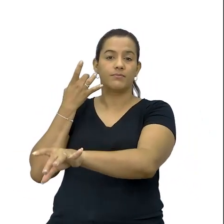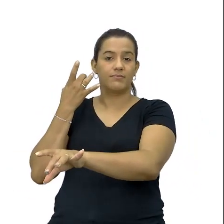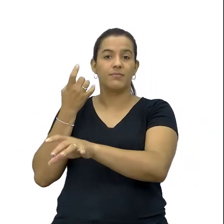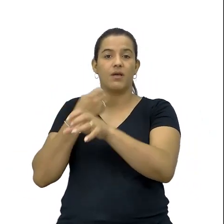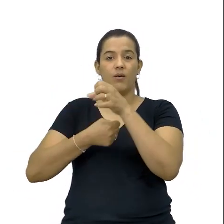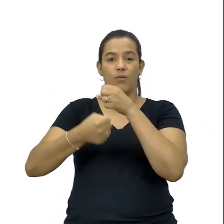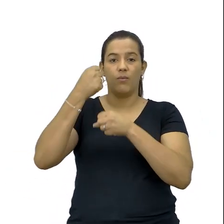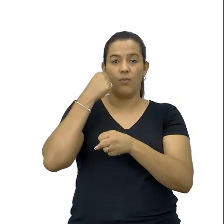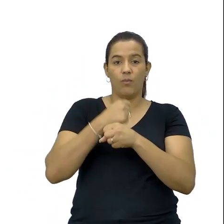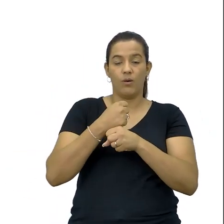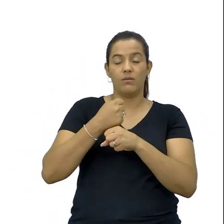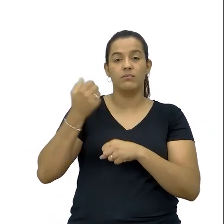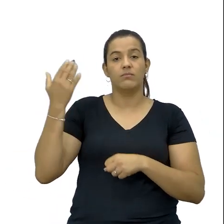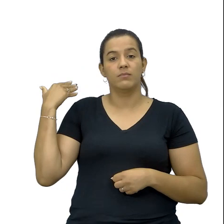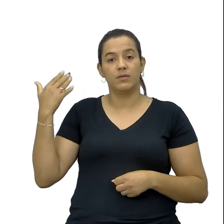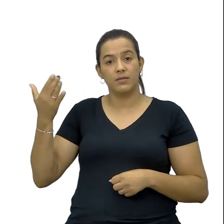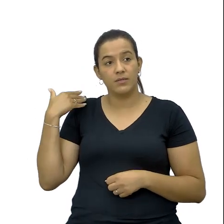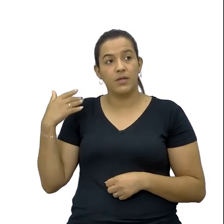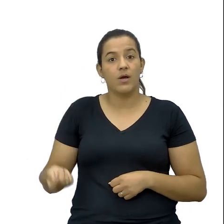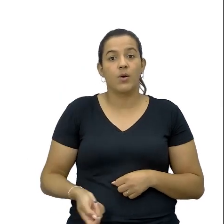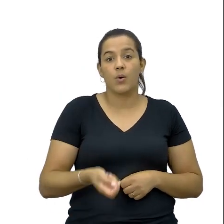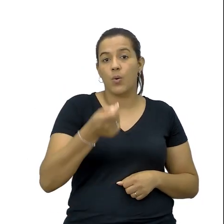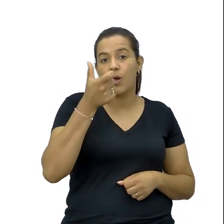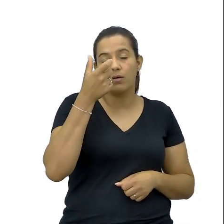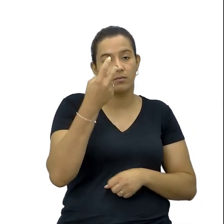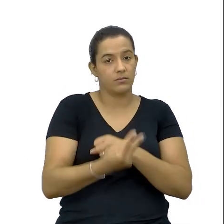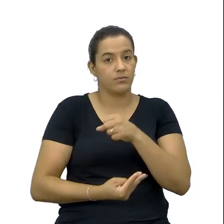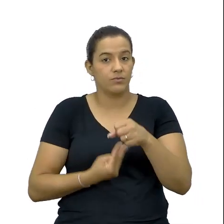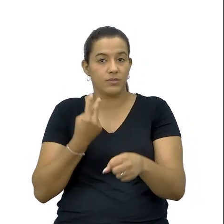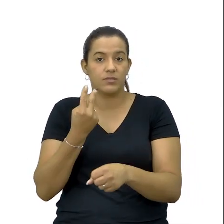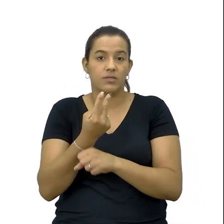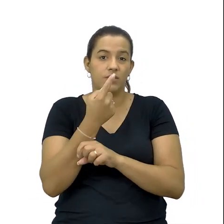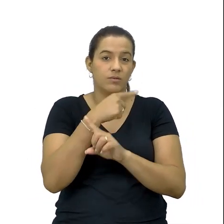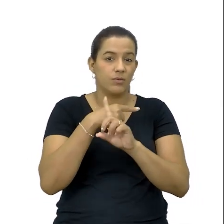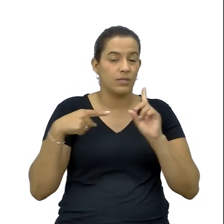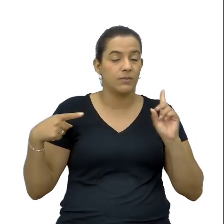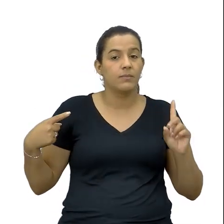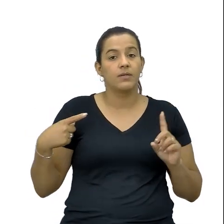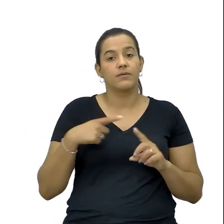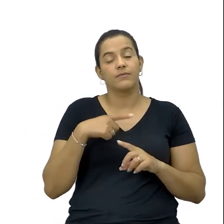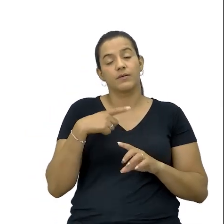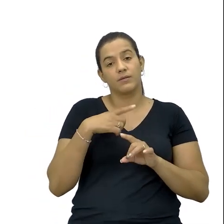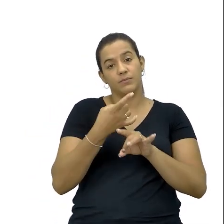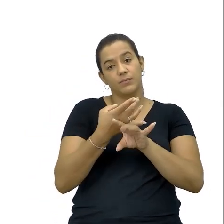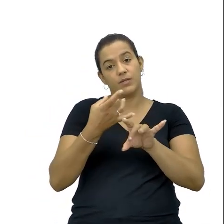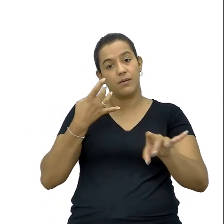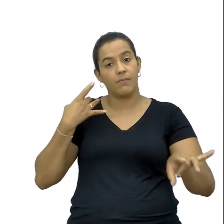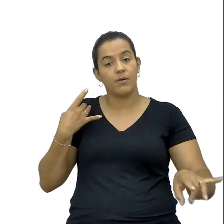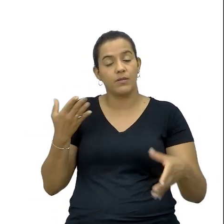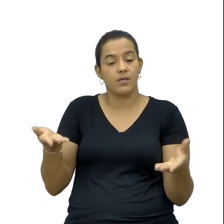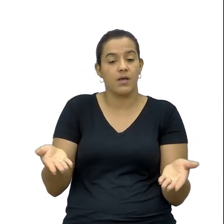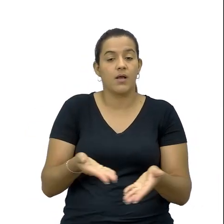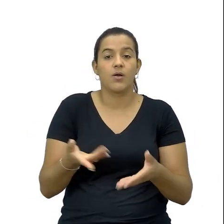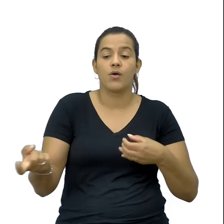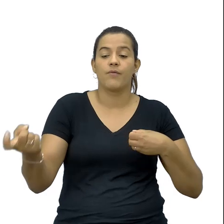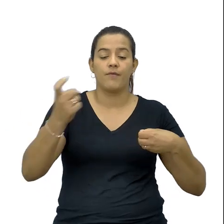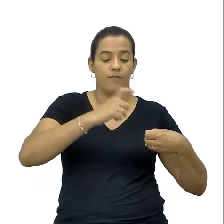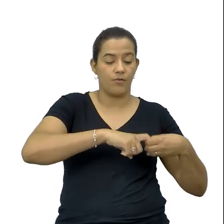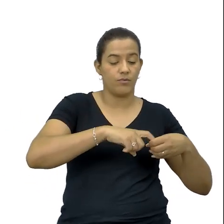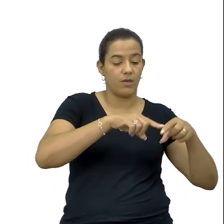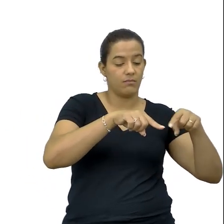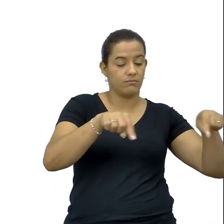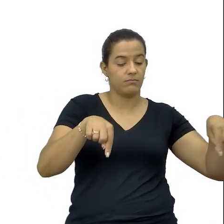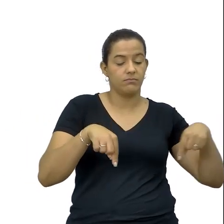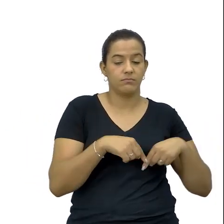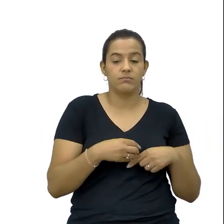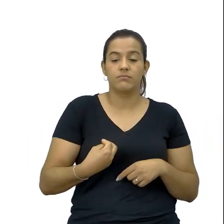do ano, quando a gente, depois de quase 2 anos, 1 ano e meio, né, que ficamos remoto, de que forma agora vamos voltar